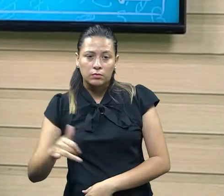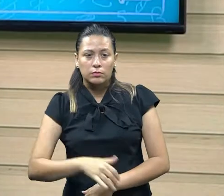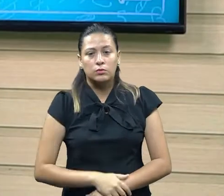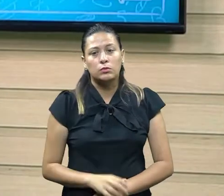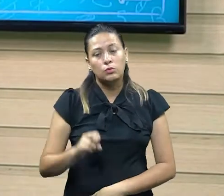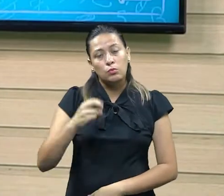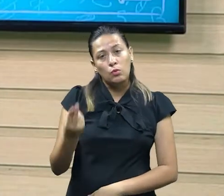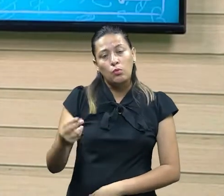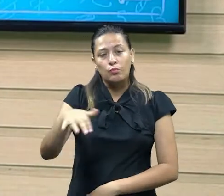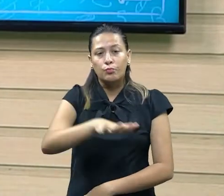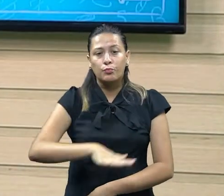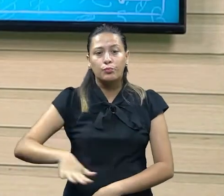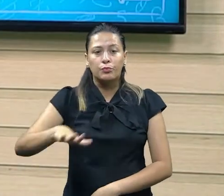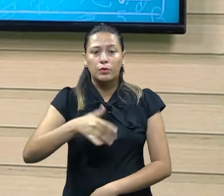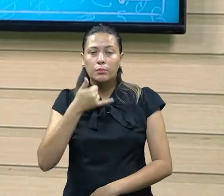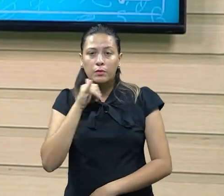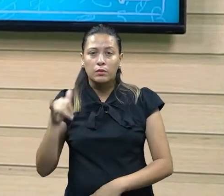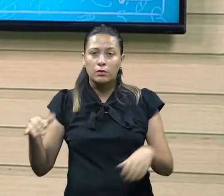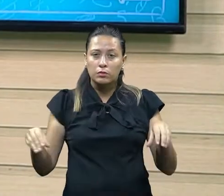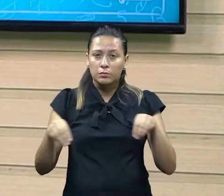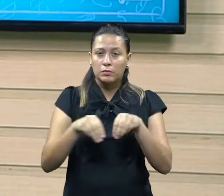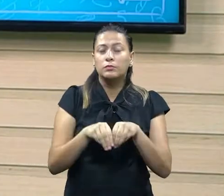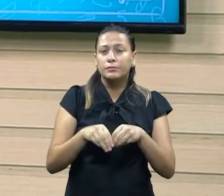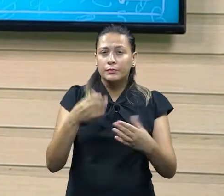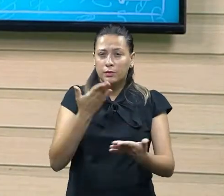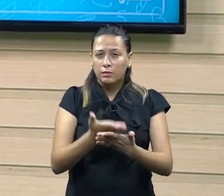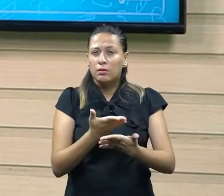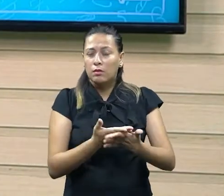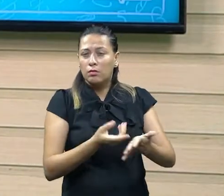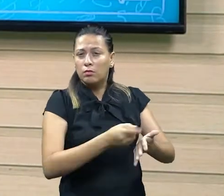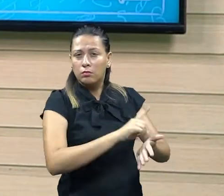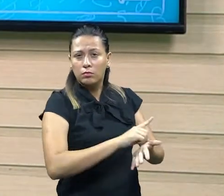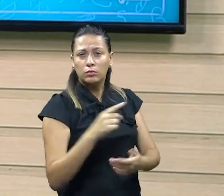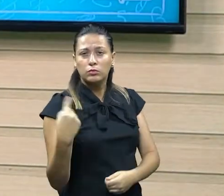Na nossa primeira aula, nós falamos um pouco sobre